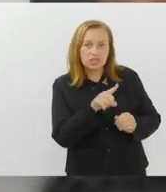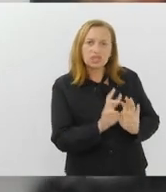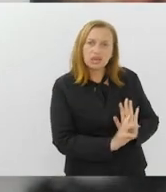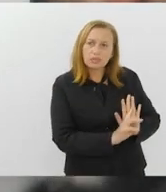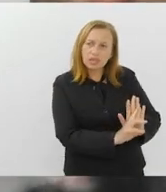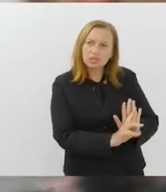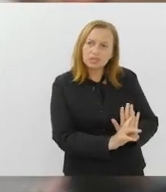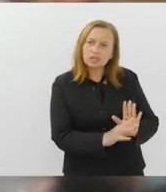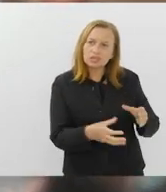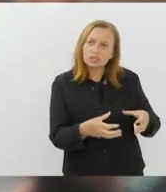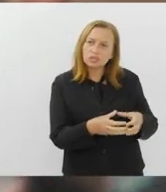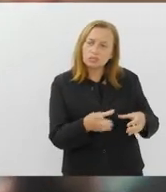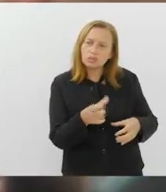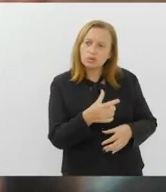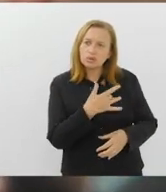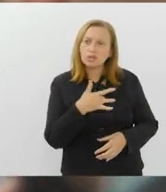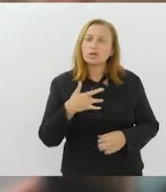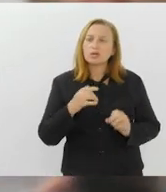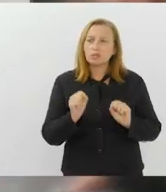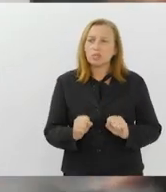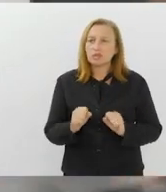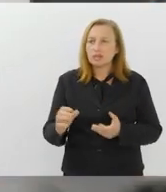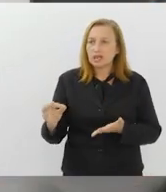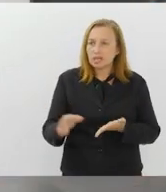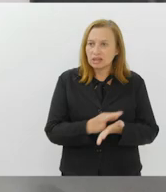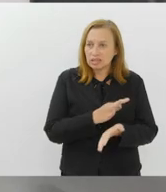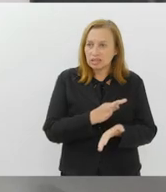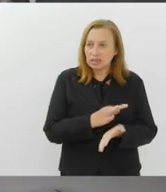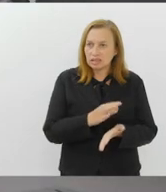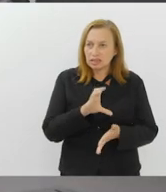aí. Pode ser feito um termo assinado aqui nessa CPI?